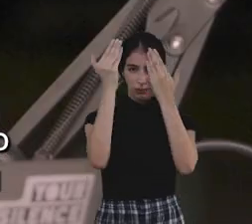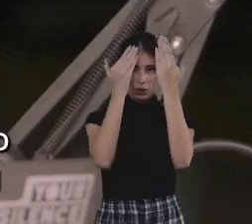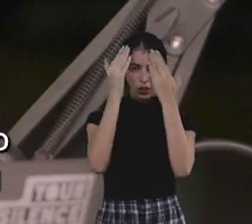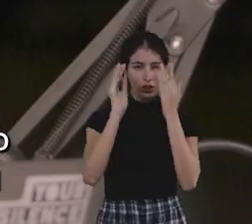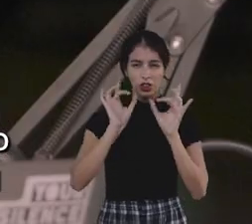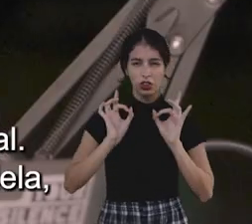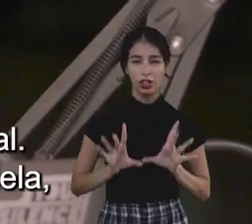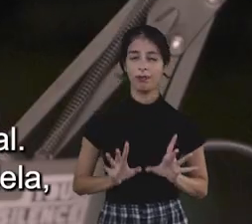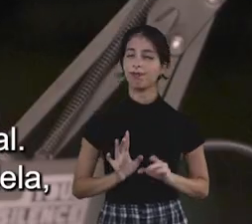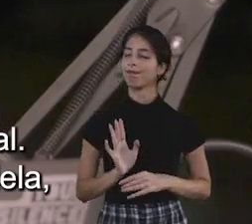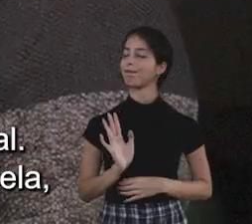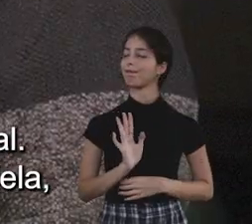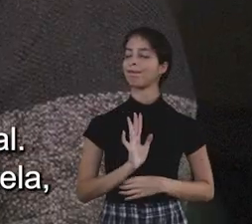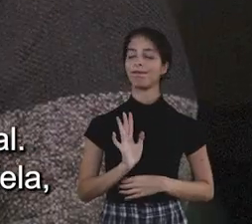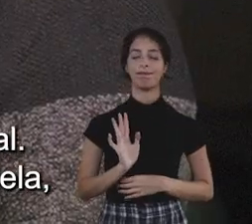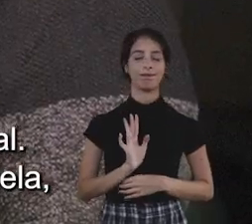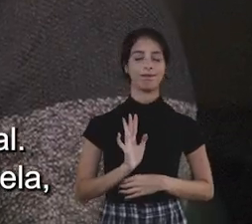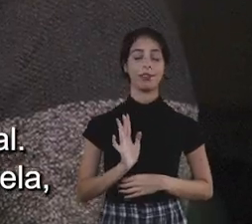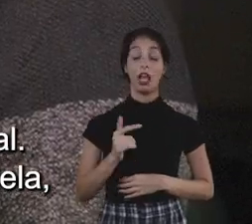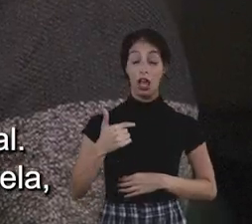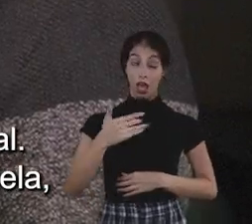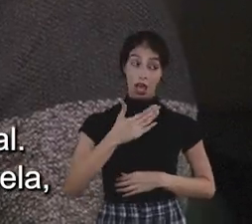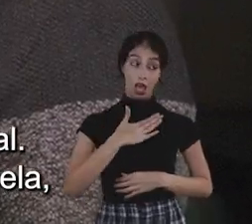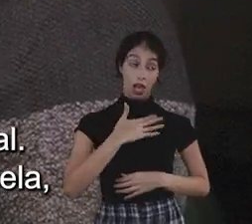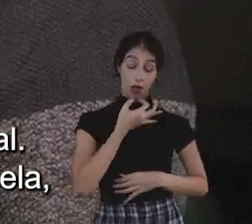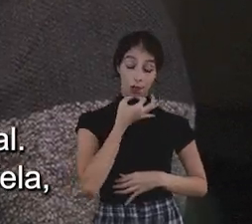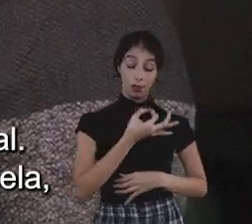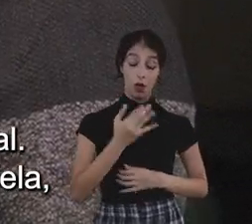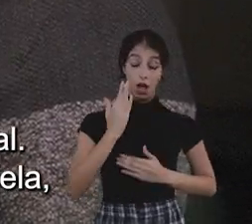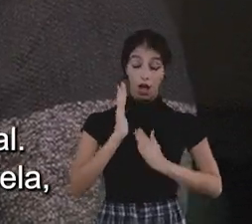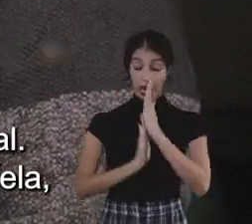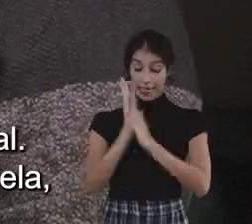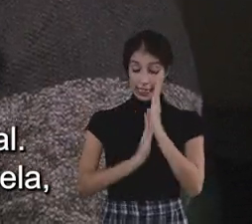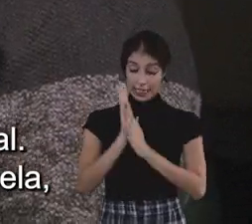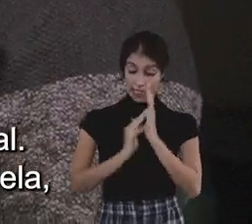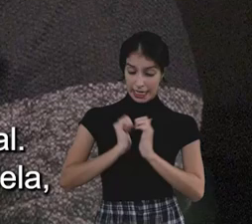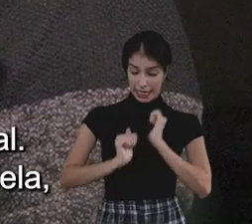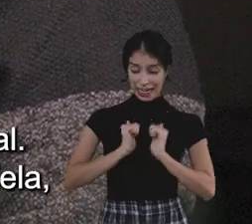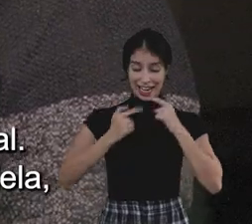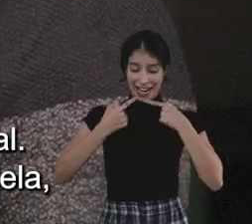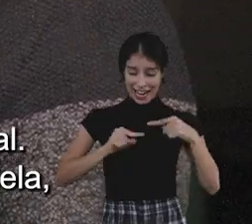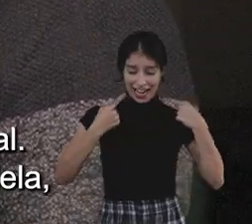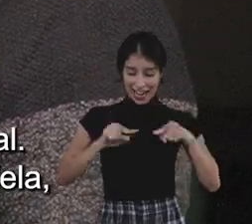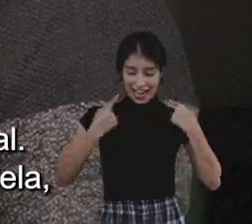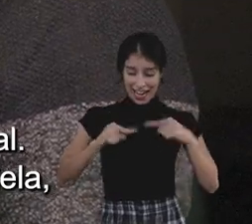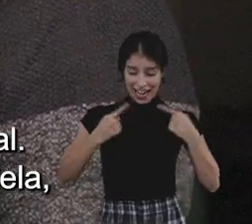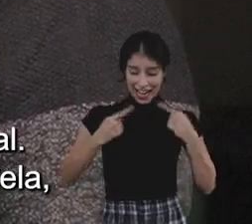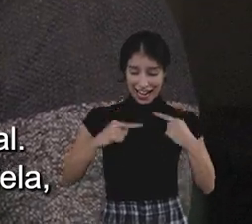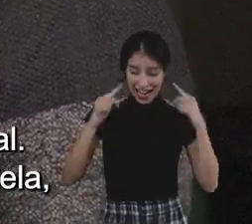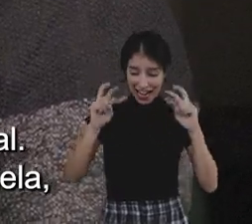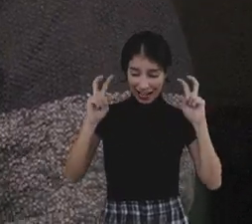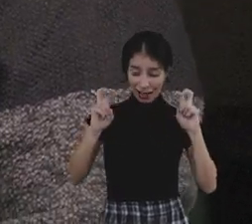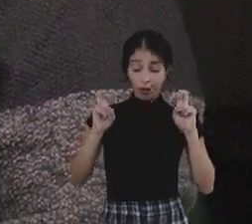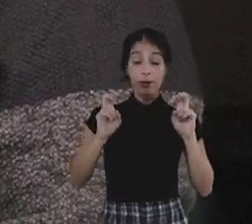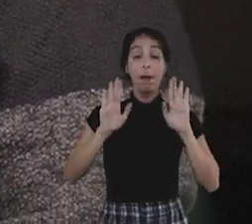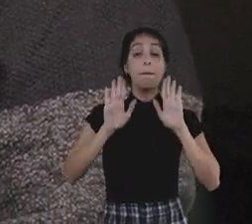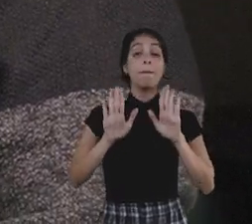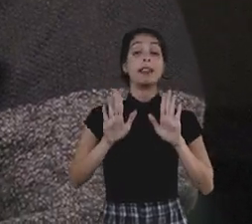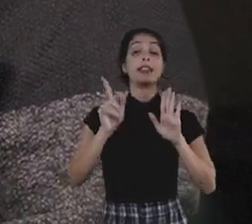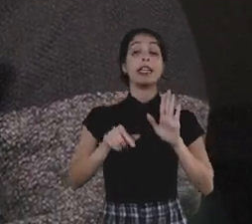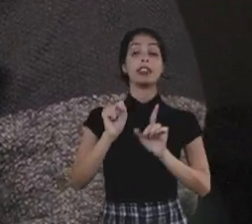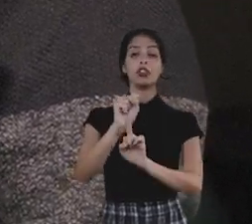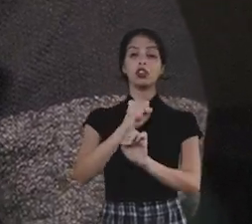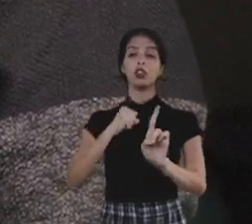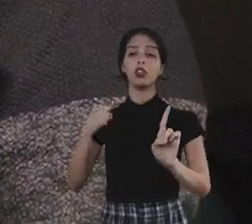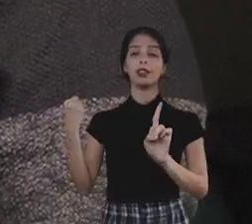psiquiátrico eu considero ansiedade um fenômeno cultural essa ansiedade que tá todo mundo reclamando dela ela é